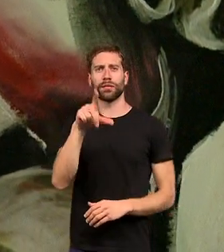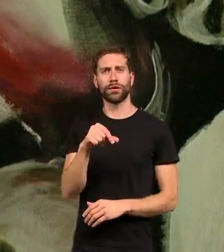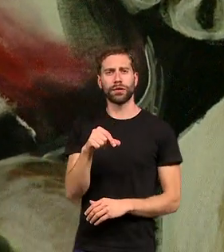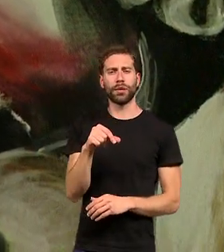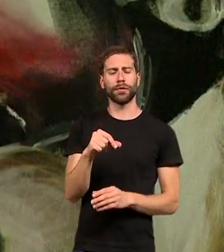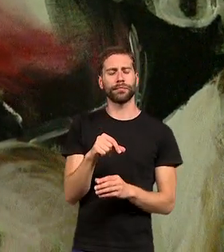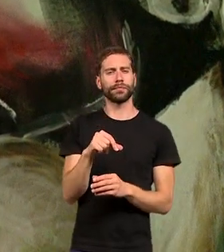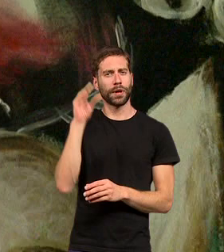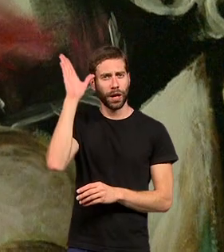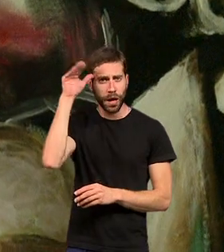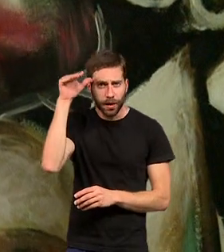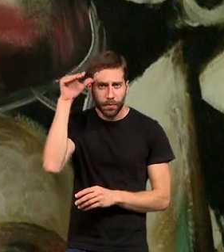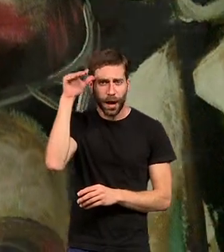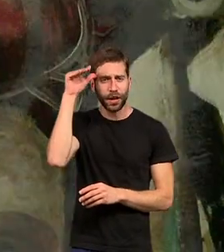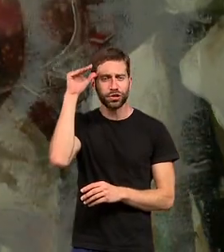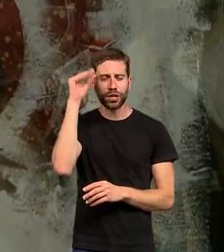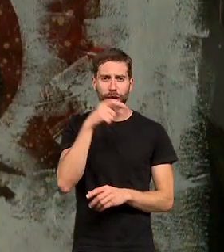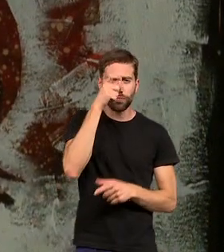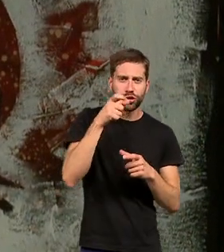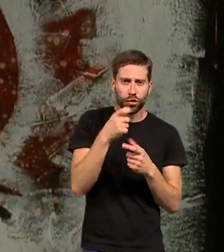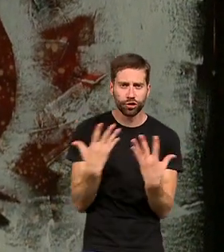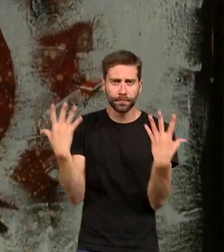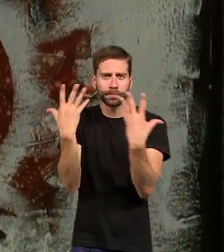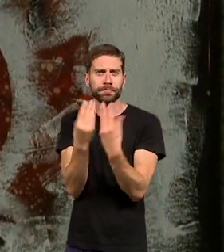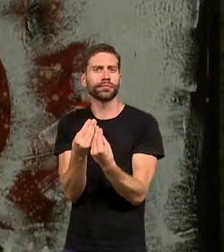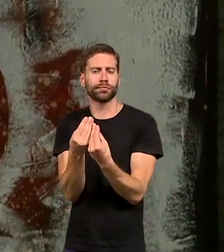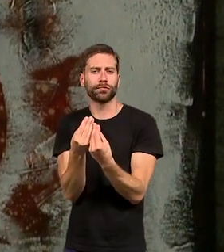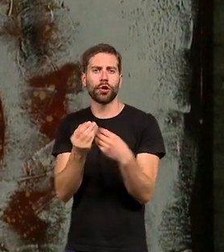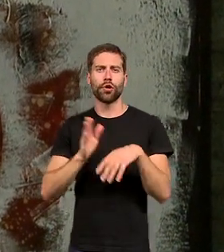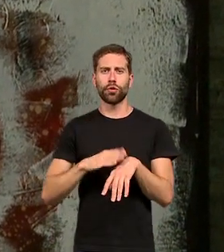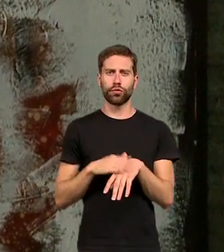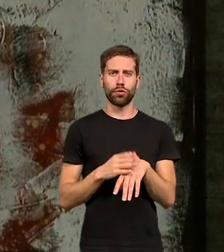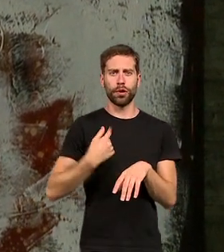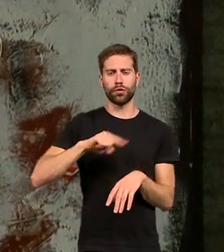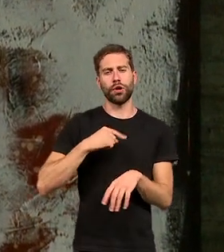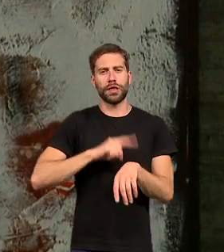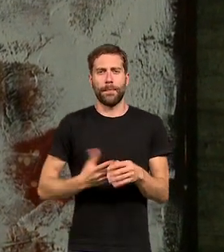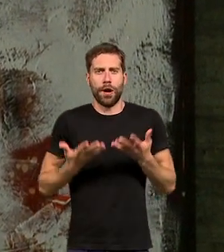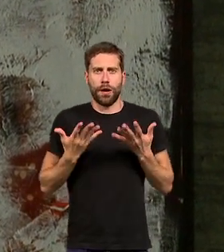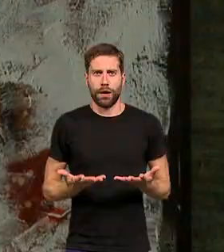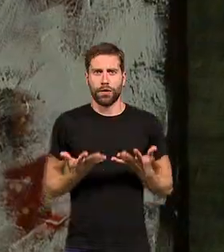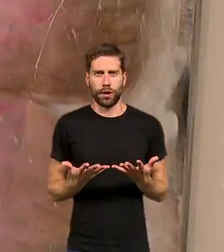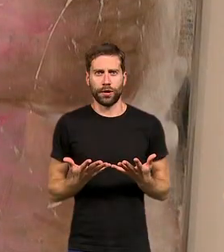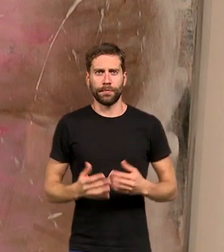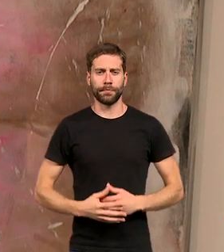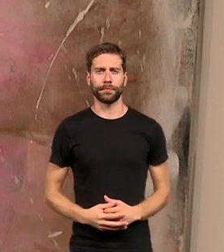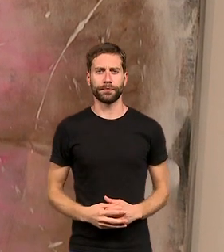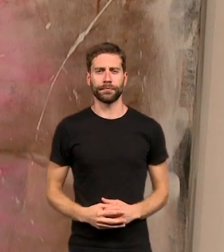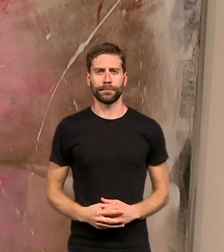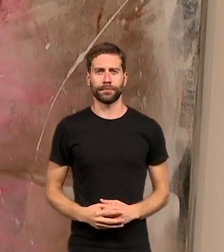dos animais com os seres humanos. Eu acho que vivemos hoje numa época em que